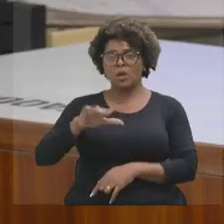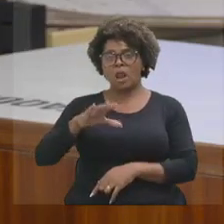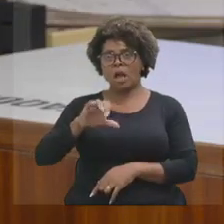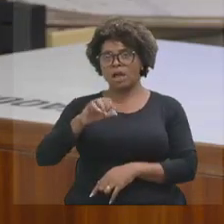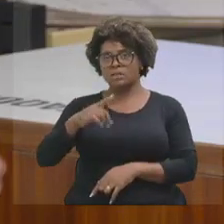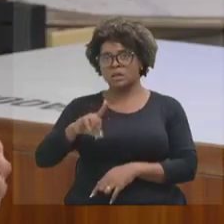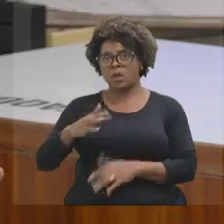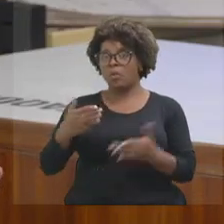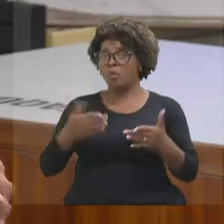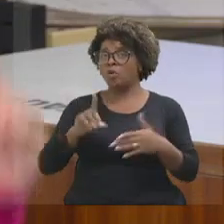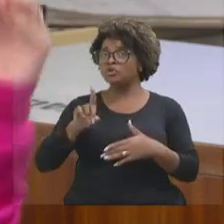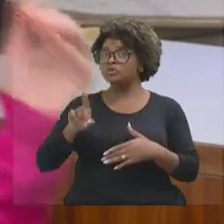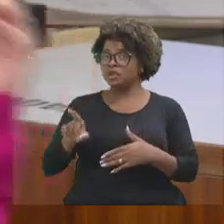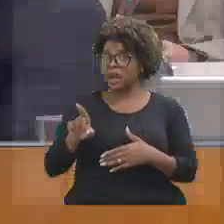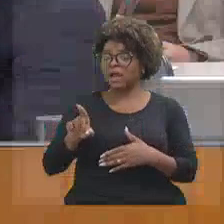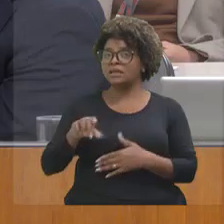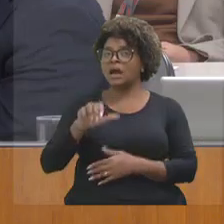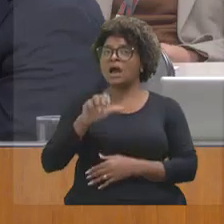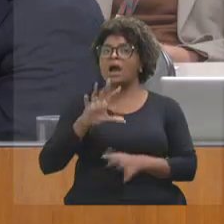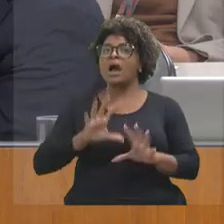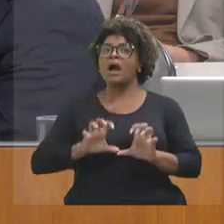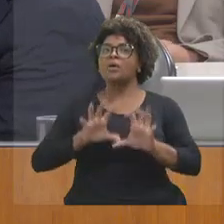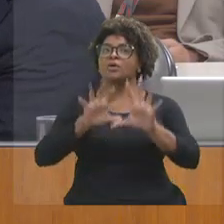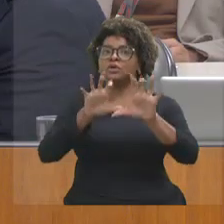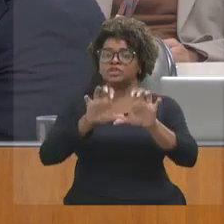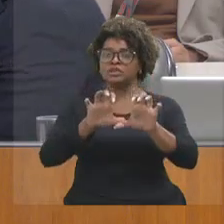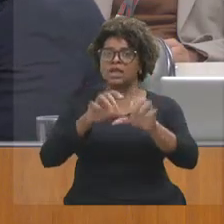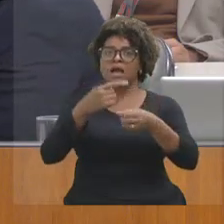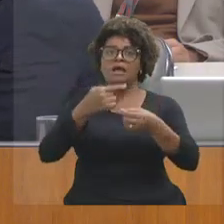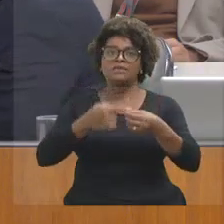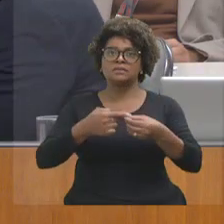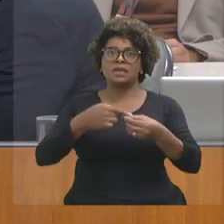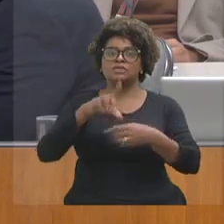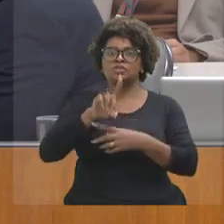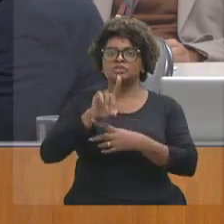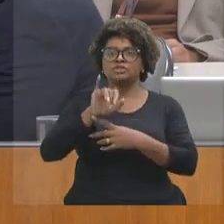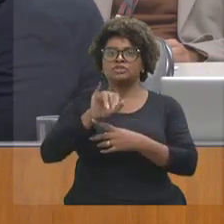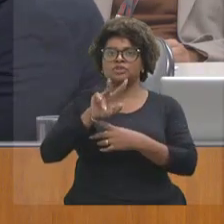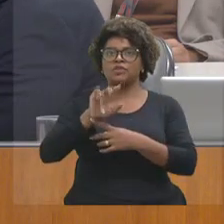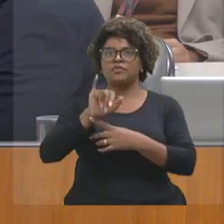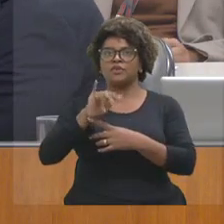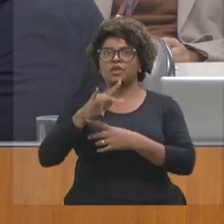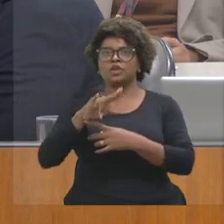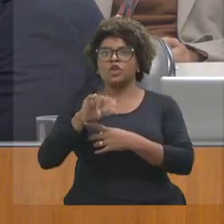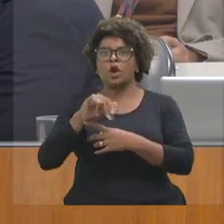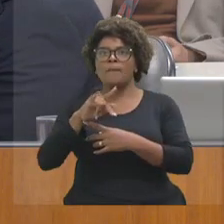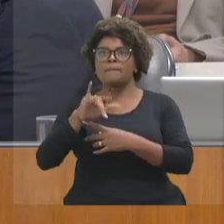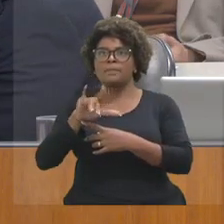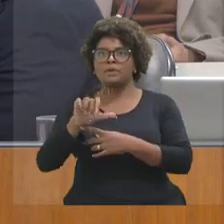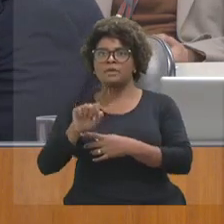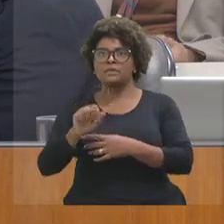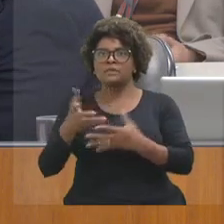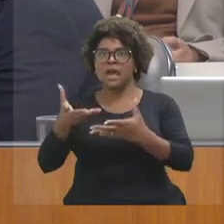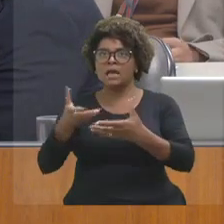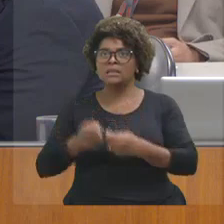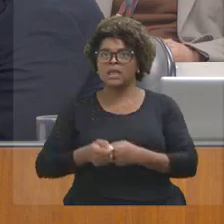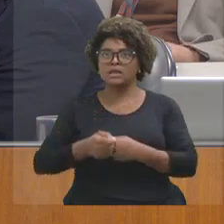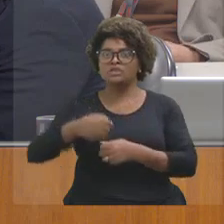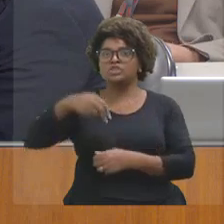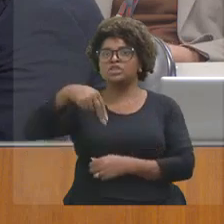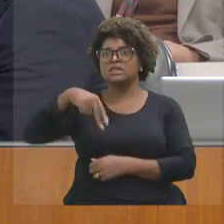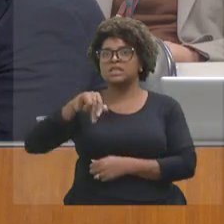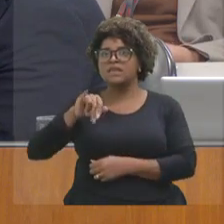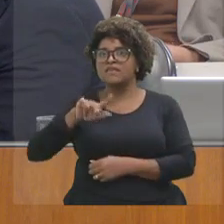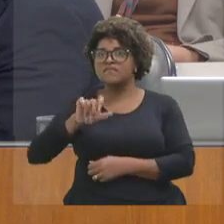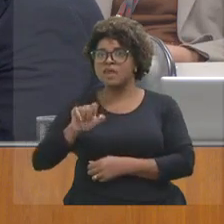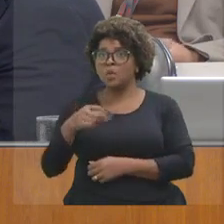Divinópolis atende nível 1 nível 2 eu não sou médica Então eu não sei se eu tenho mais nível 1 nível 2 Itaúna atende só